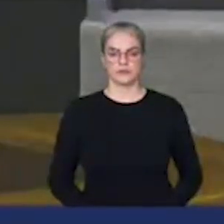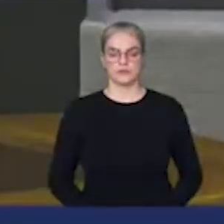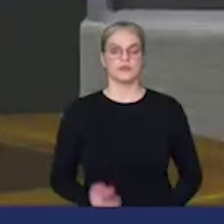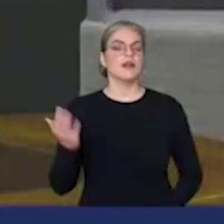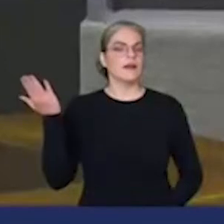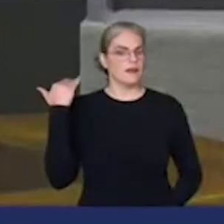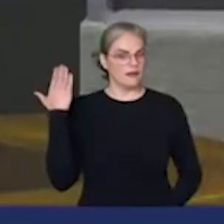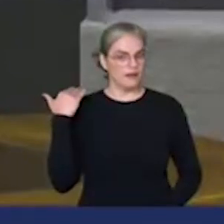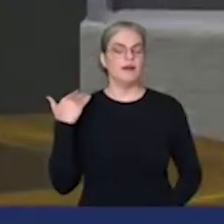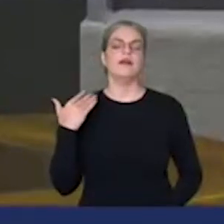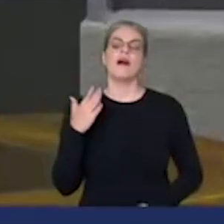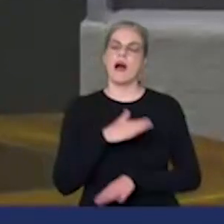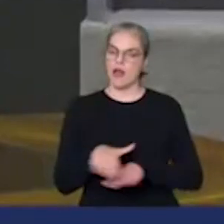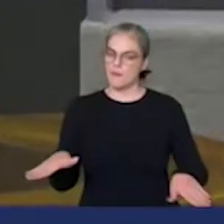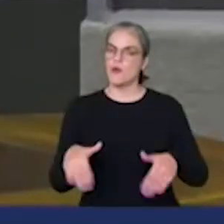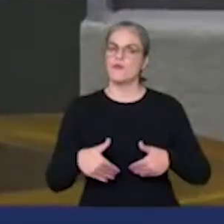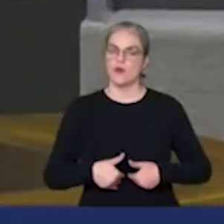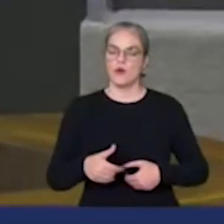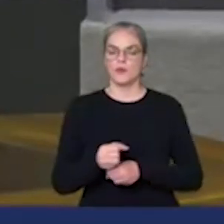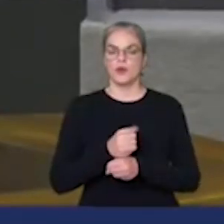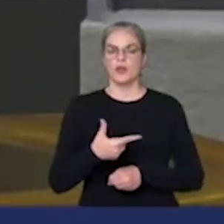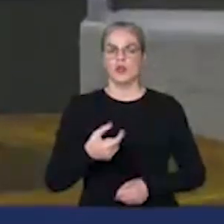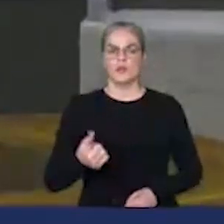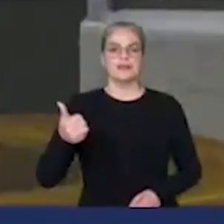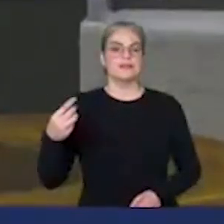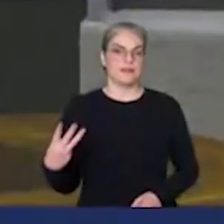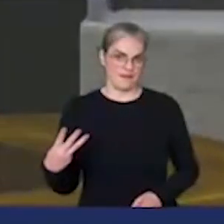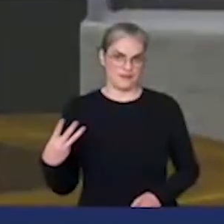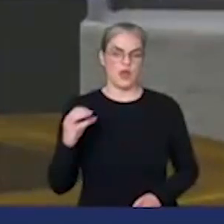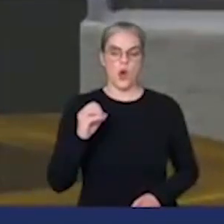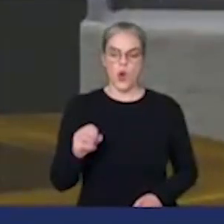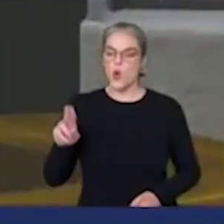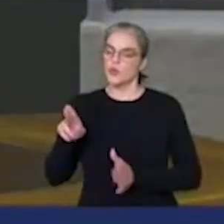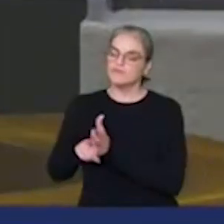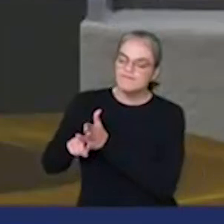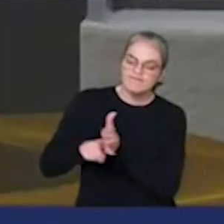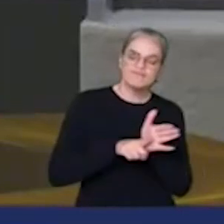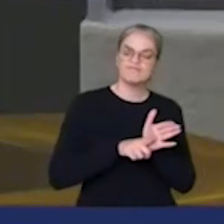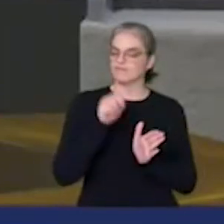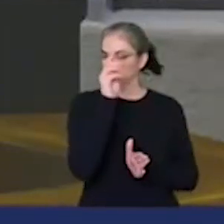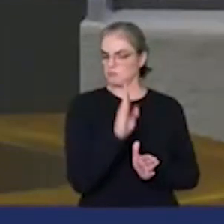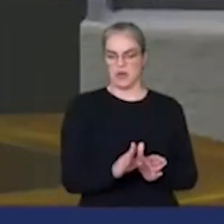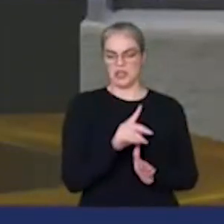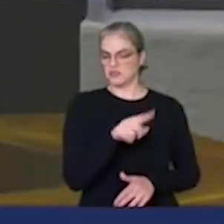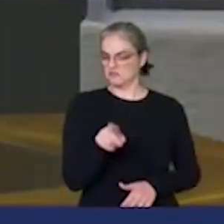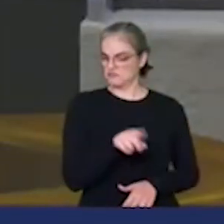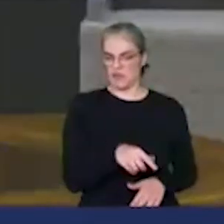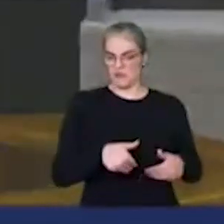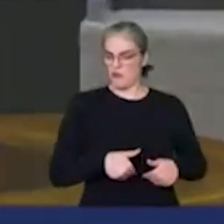fome em 2013, mapa da fome da ONU. Voltamos em 2019 com